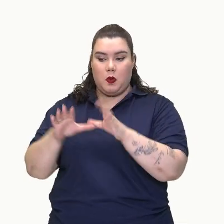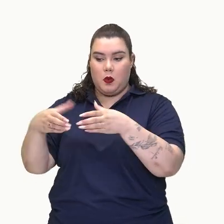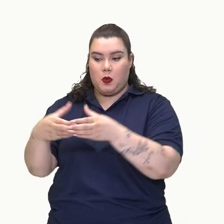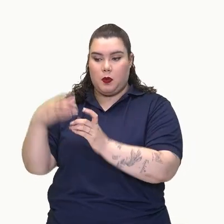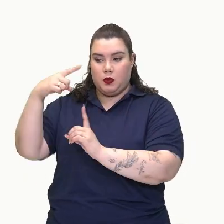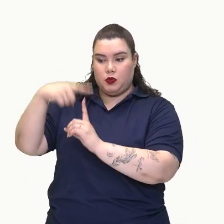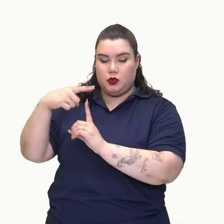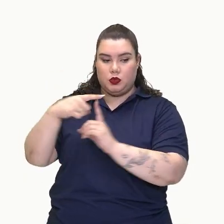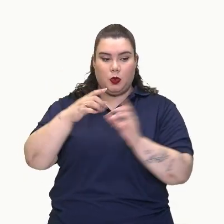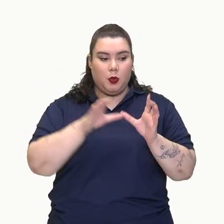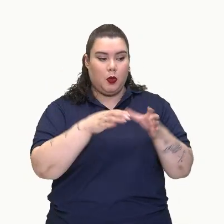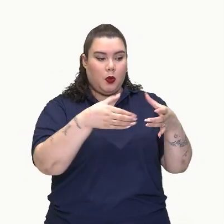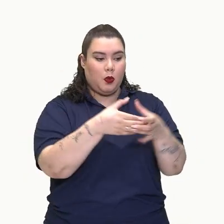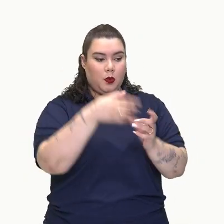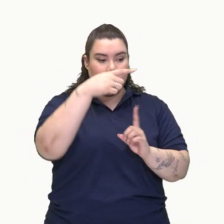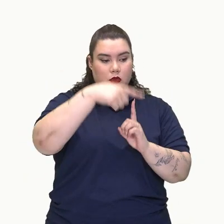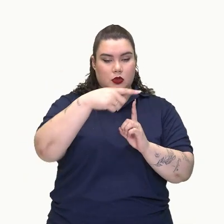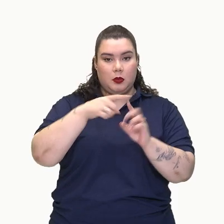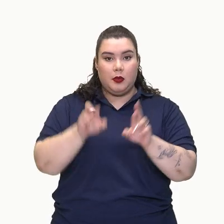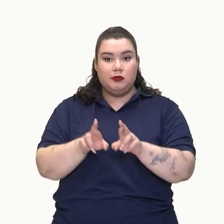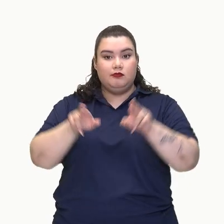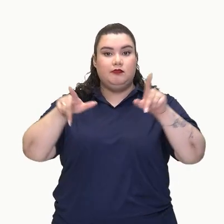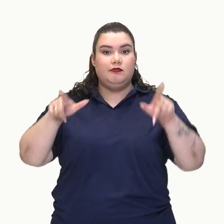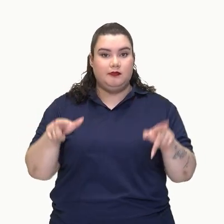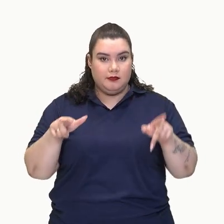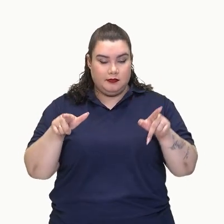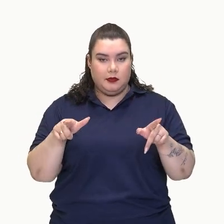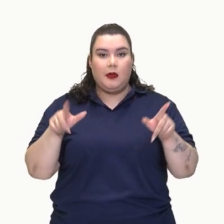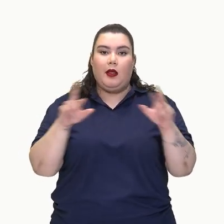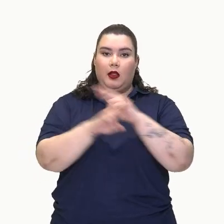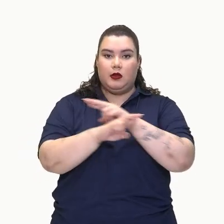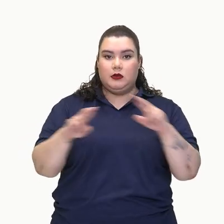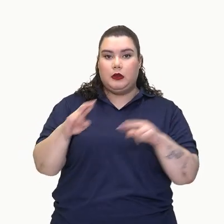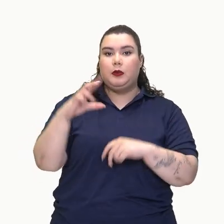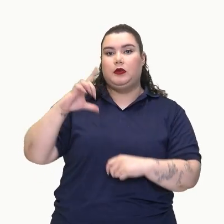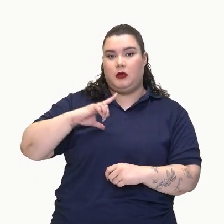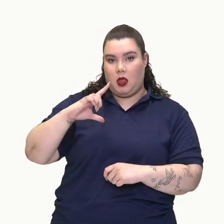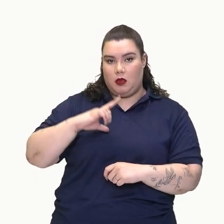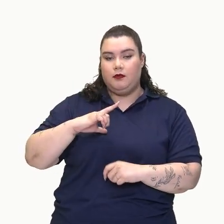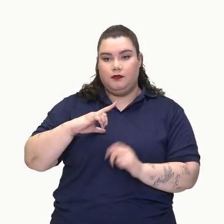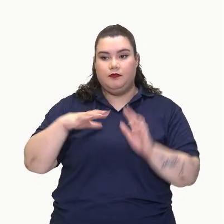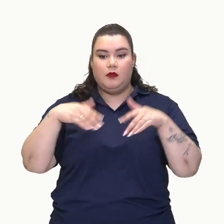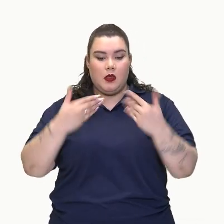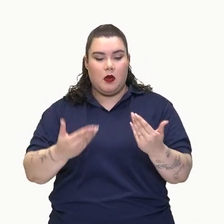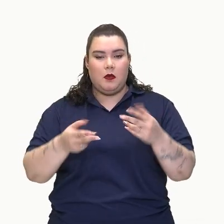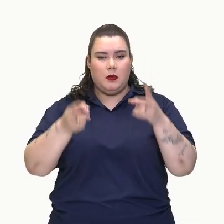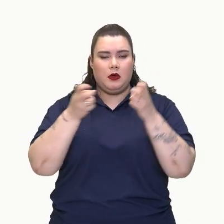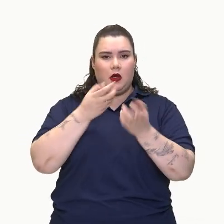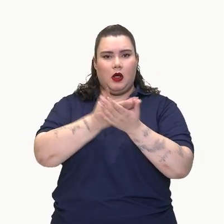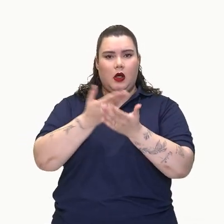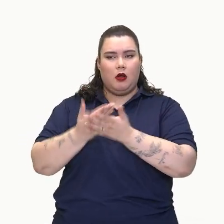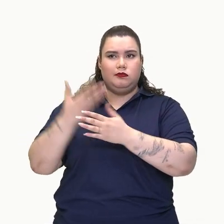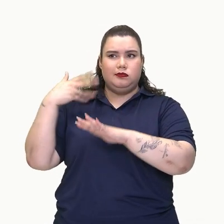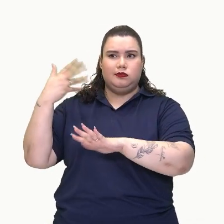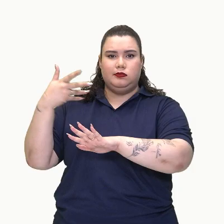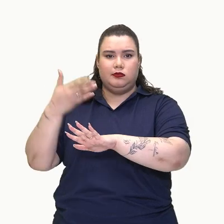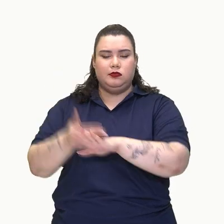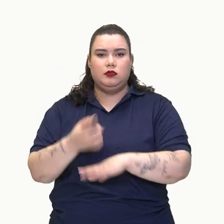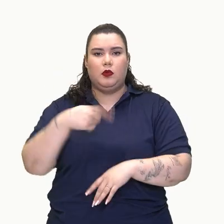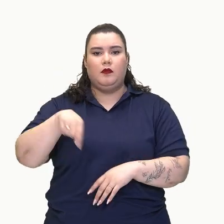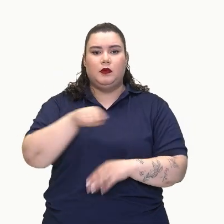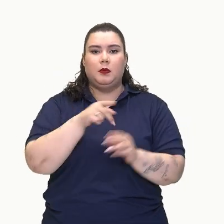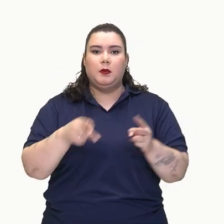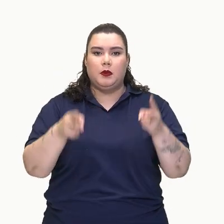de espécies diferentes, Então, observem bem que no decorrer das aulas, vocês vão observar essas